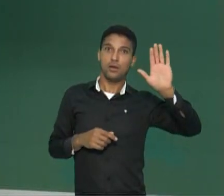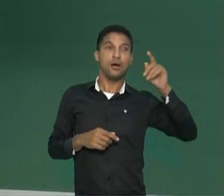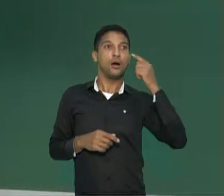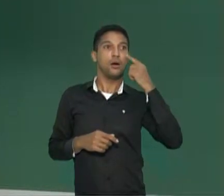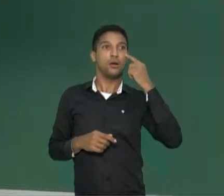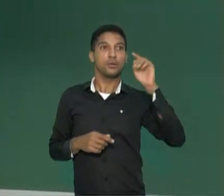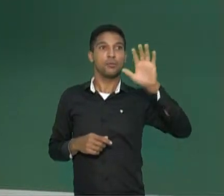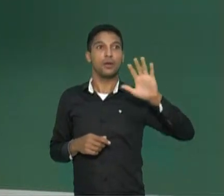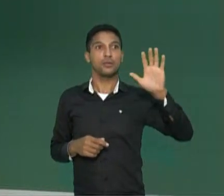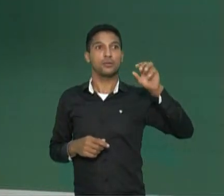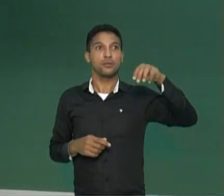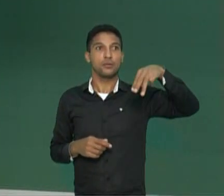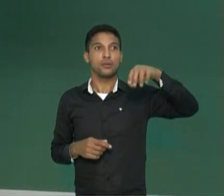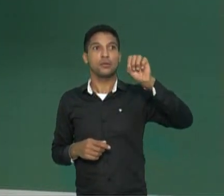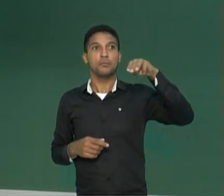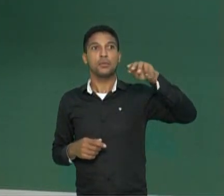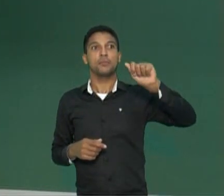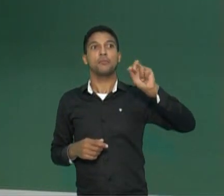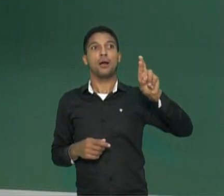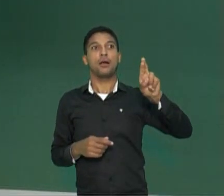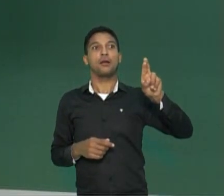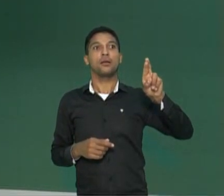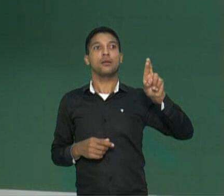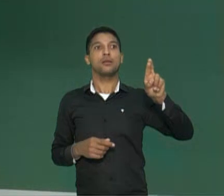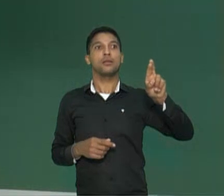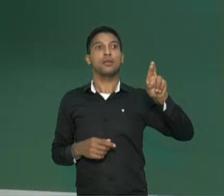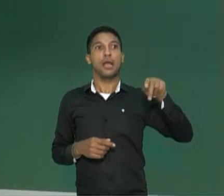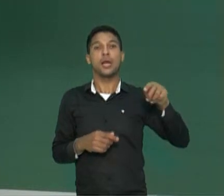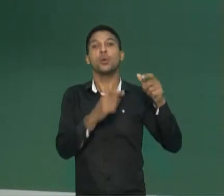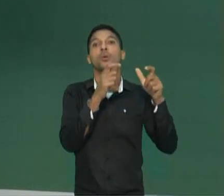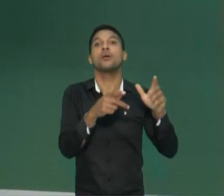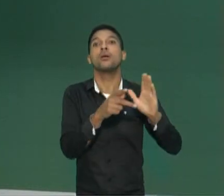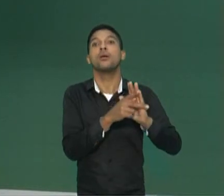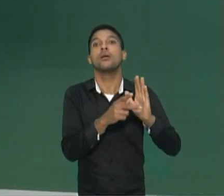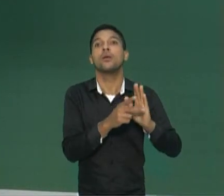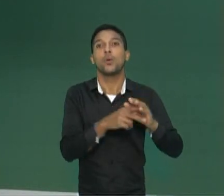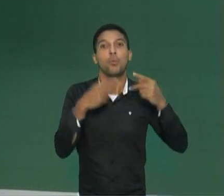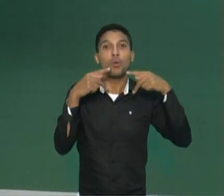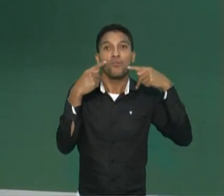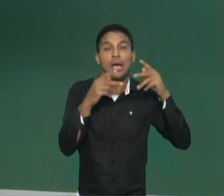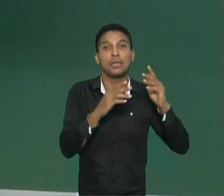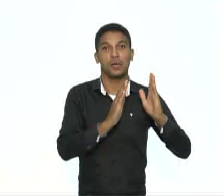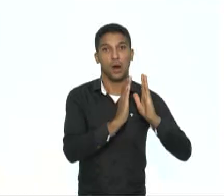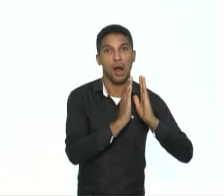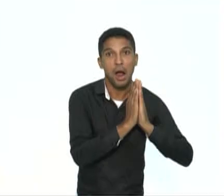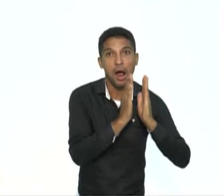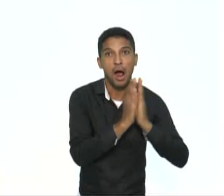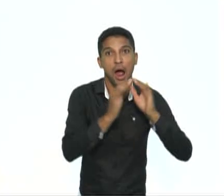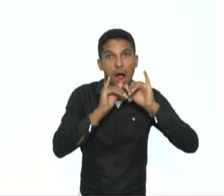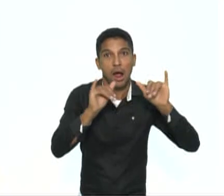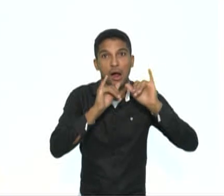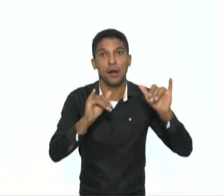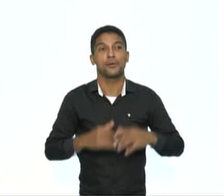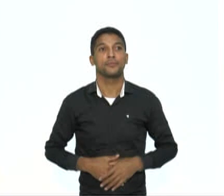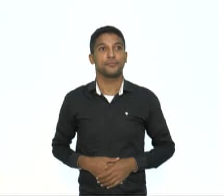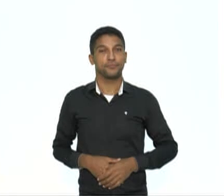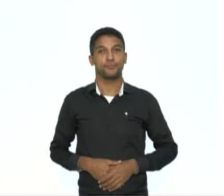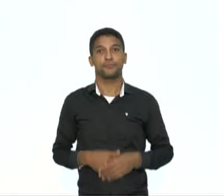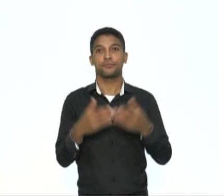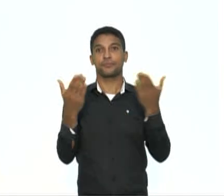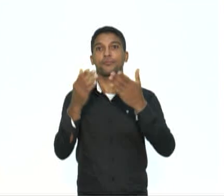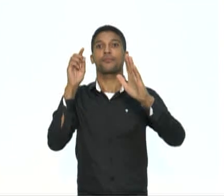profeta se falar suas orações, tudo ali, né, como a gente falou. Então vamos lá. Observe e julgue o correto. Os árabes